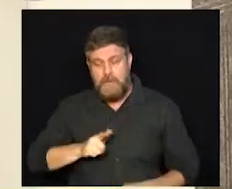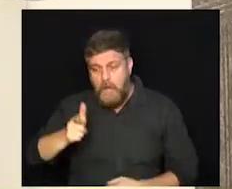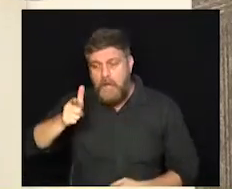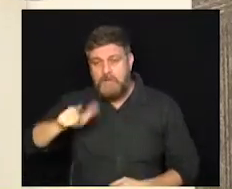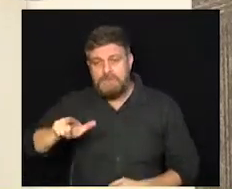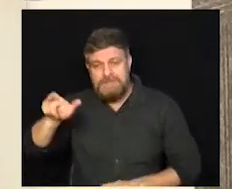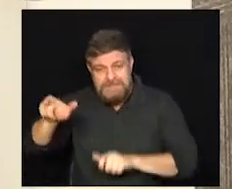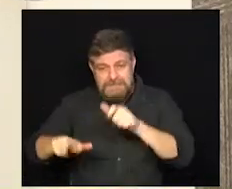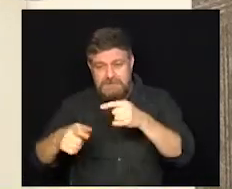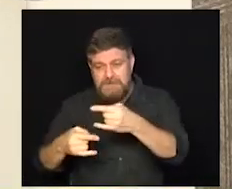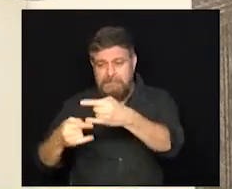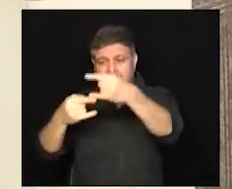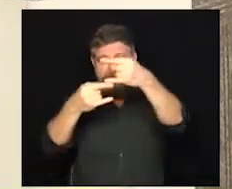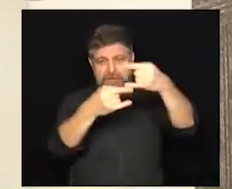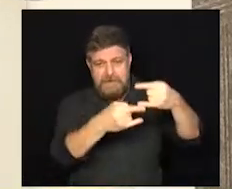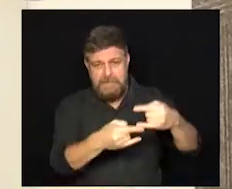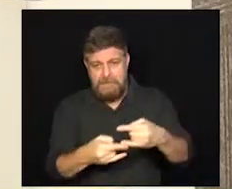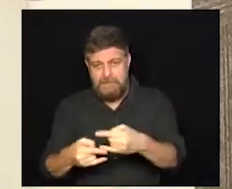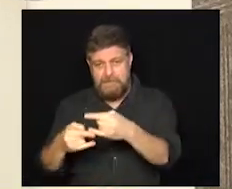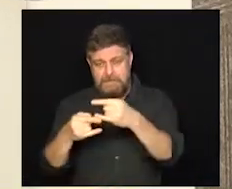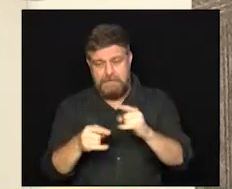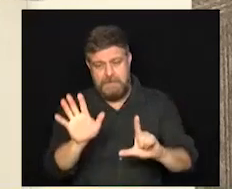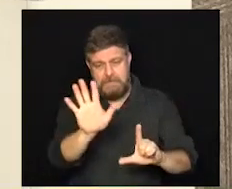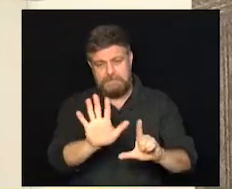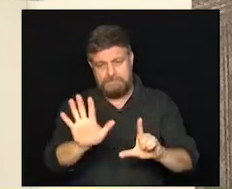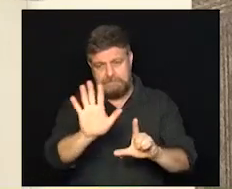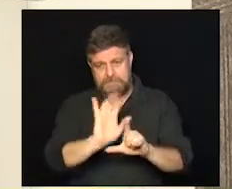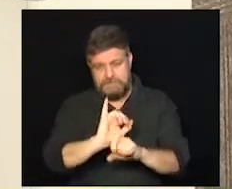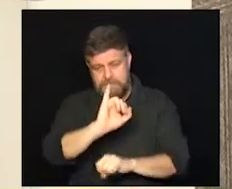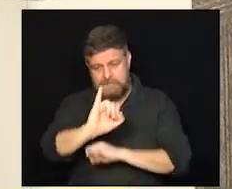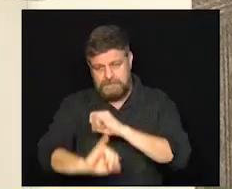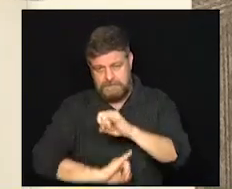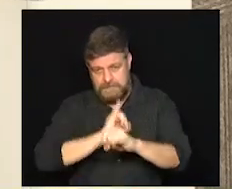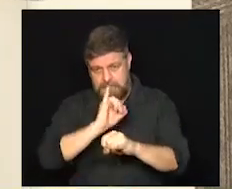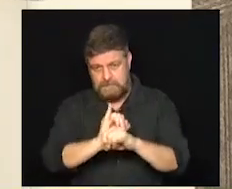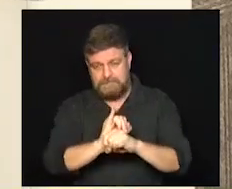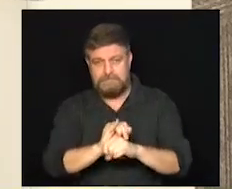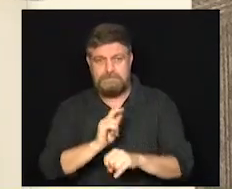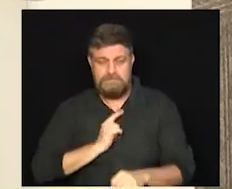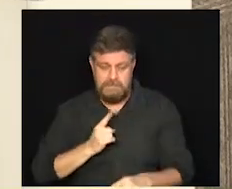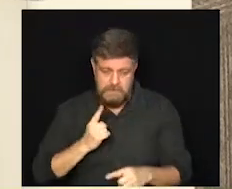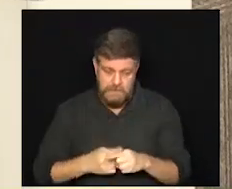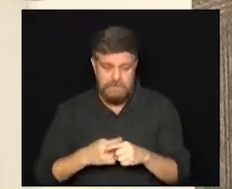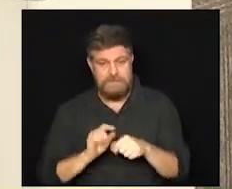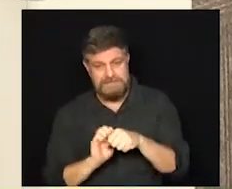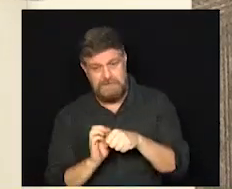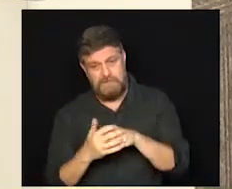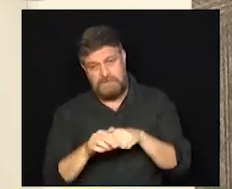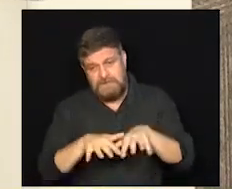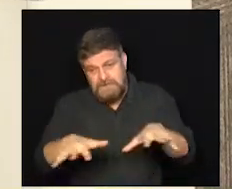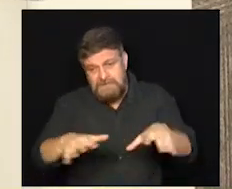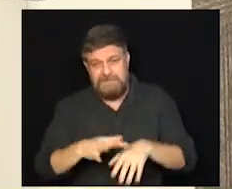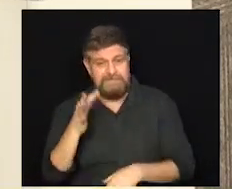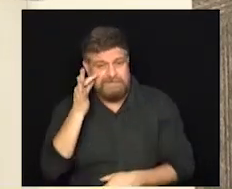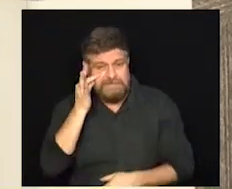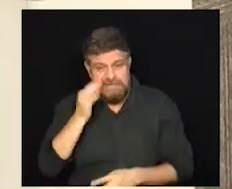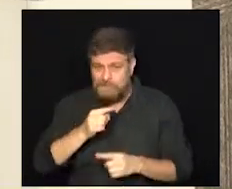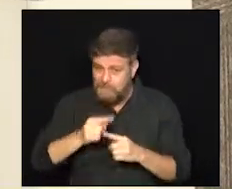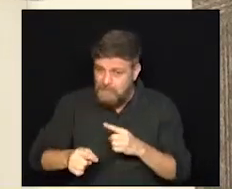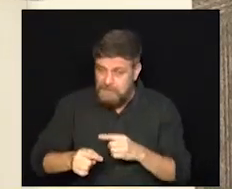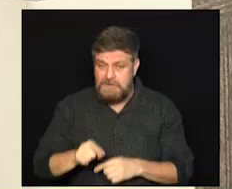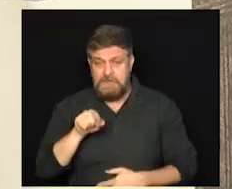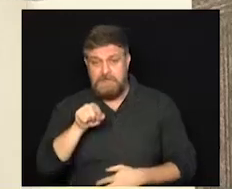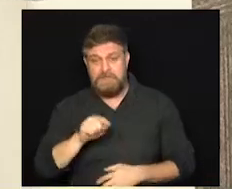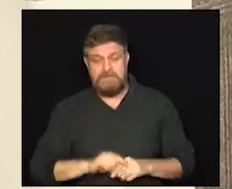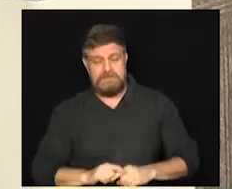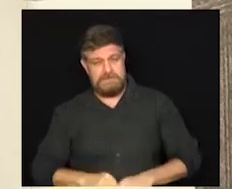vão se reunir por meio aí do sistema de deliberação remota, à distância, devido à pandemia do coronavírus. Você de casa pode acompanhar essa